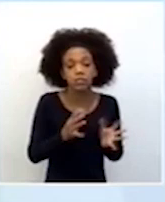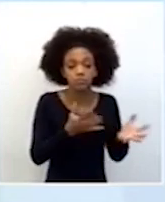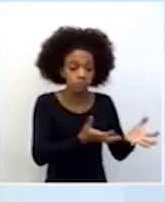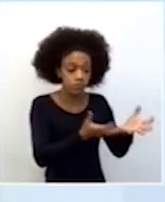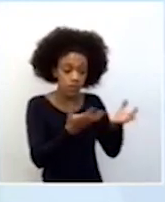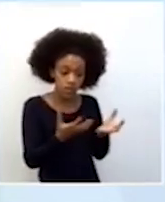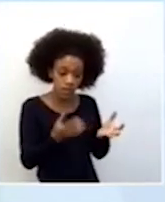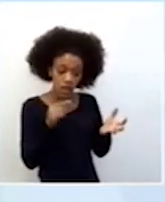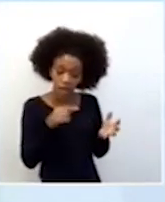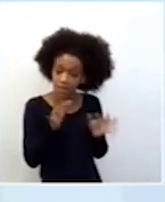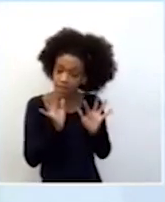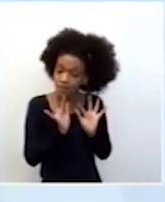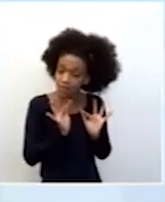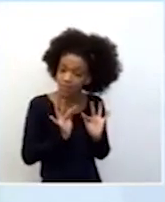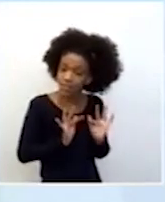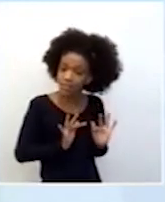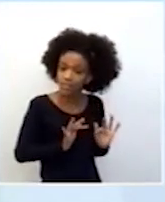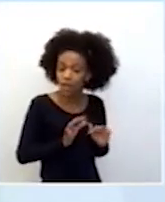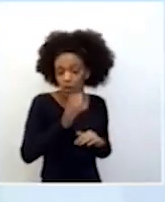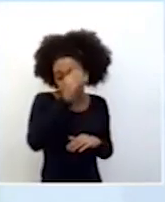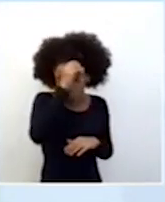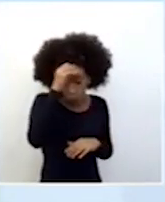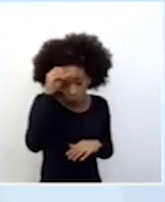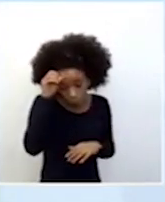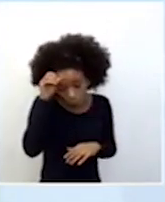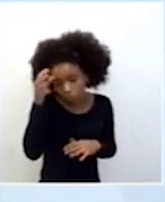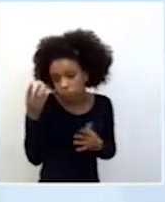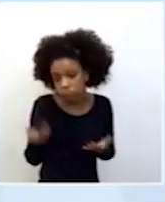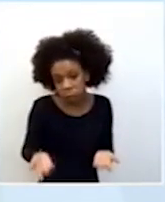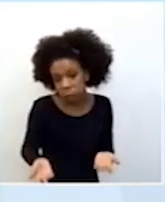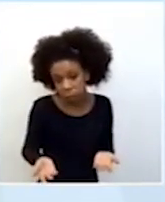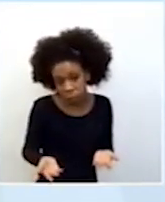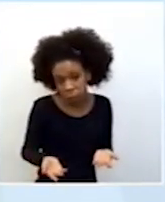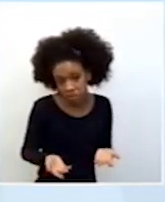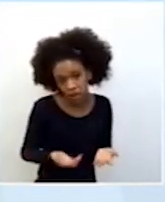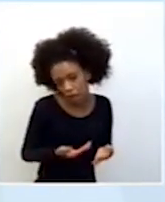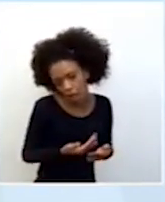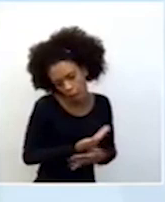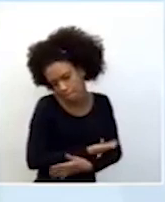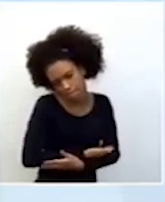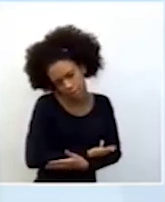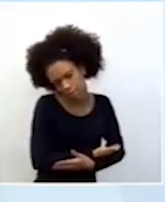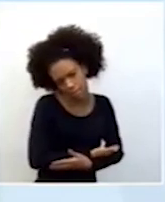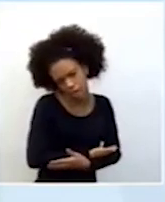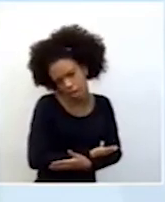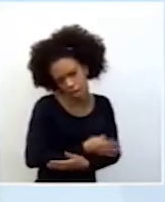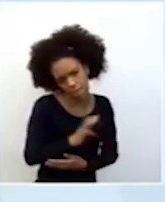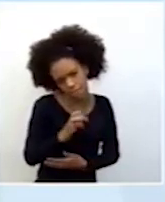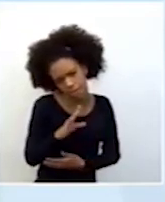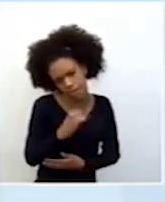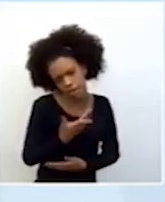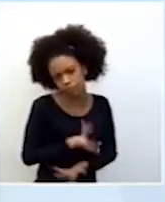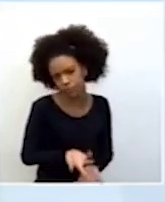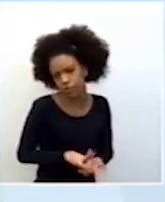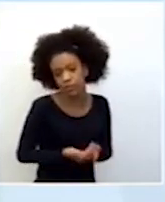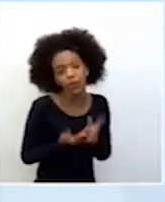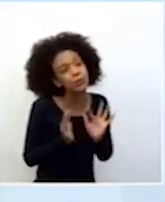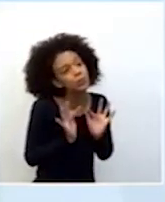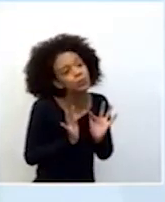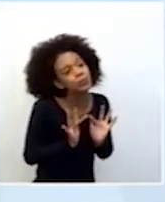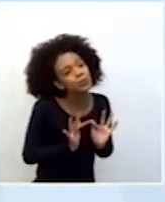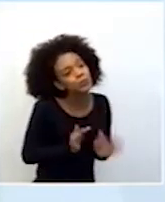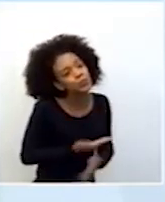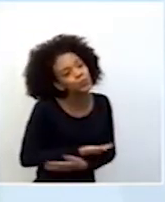esse bebezinho está feliz, ele é inocente, ele... É um bebezinho, como todo mundo já sabe, que fica feliz quando vai receber alguma